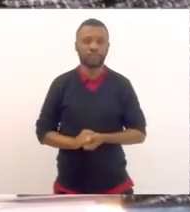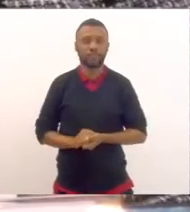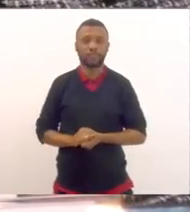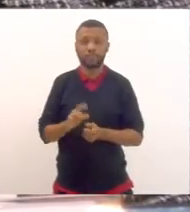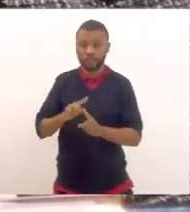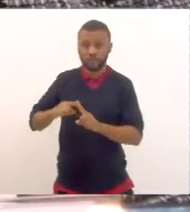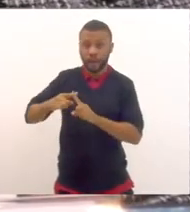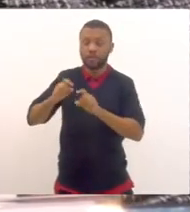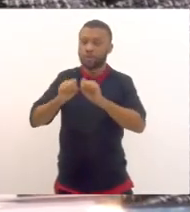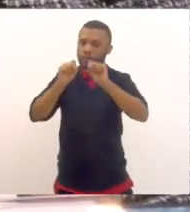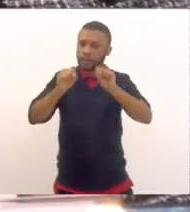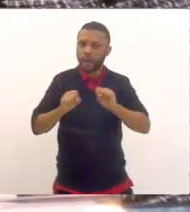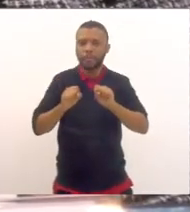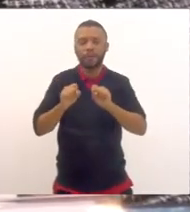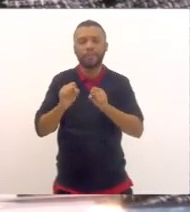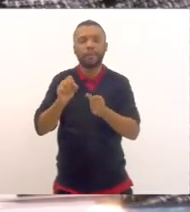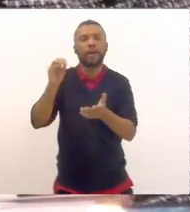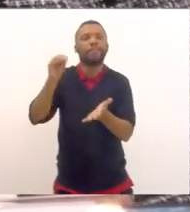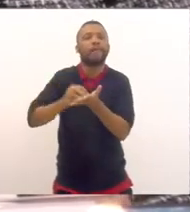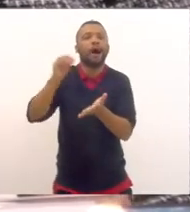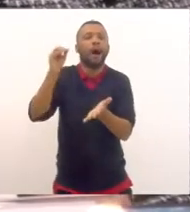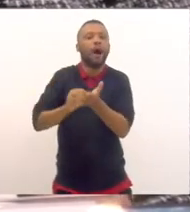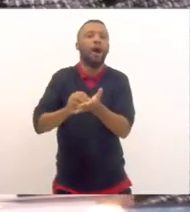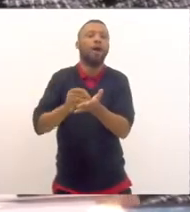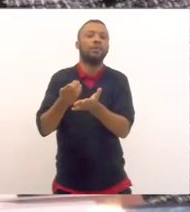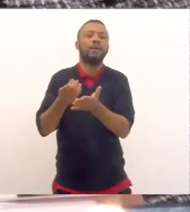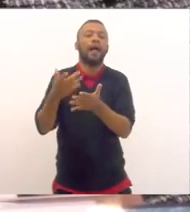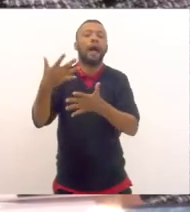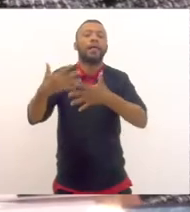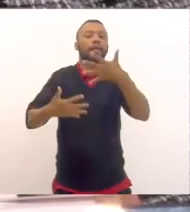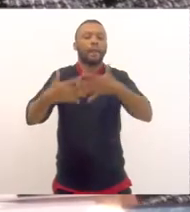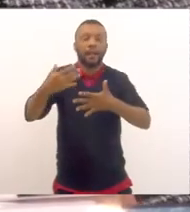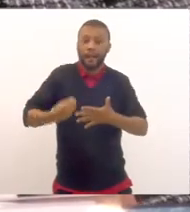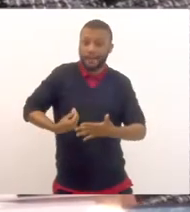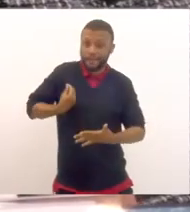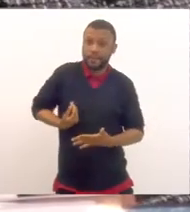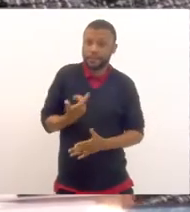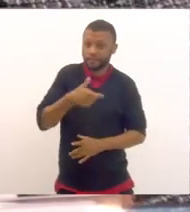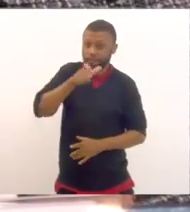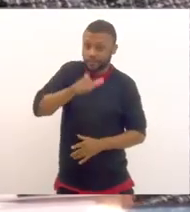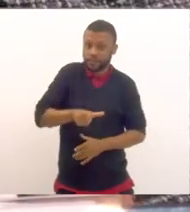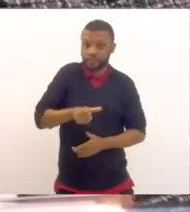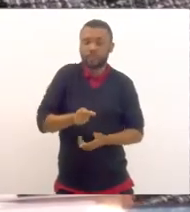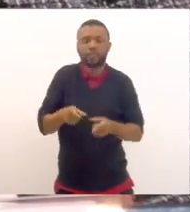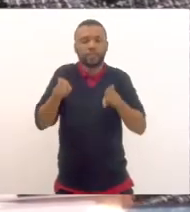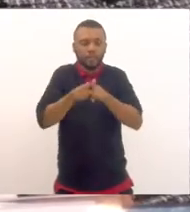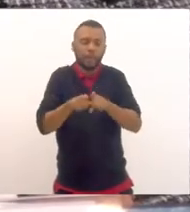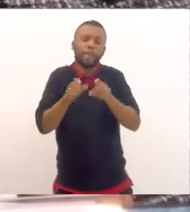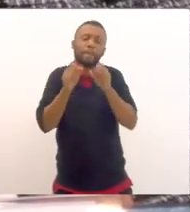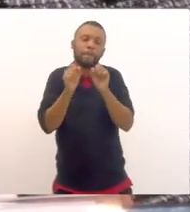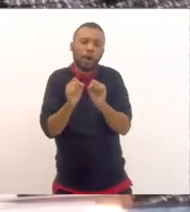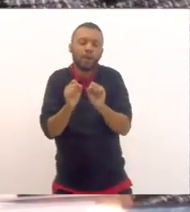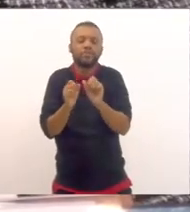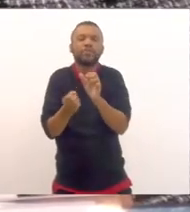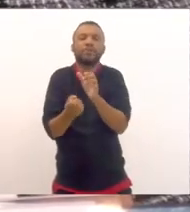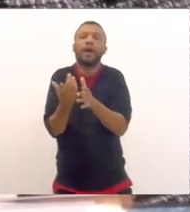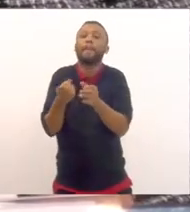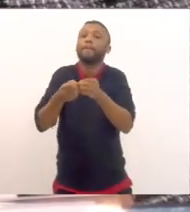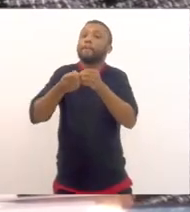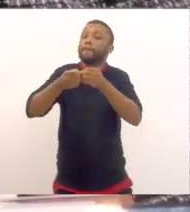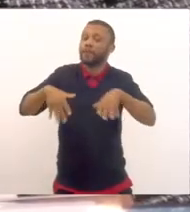além do sistema ficar precário e atrapalhar a vida do cidadão também pode gerar